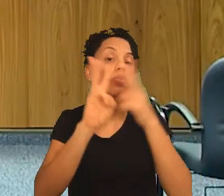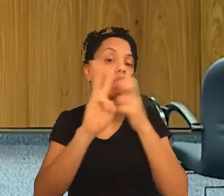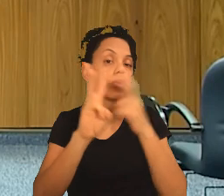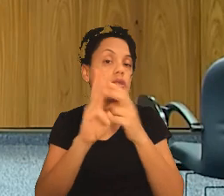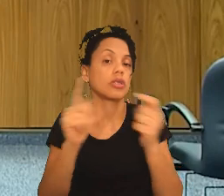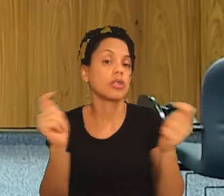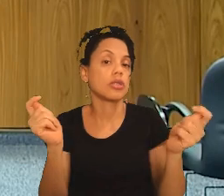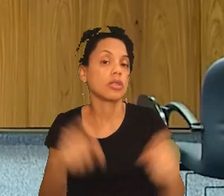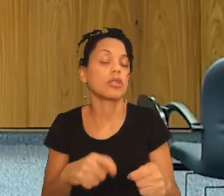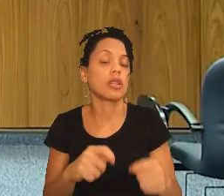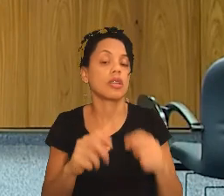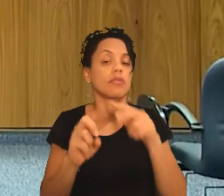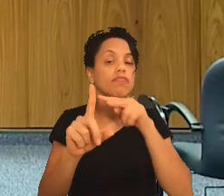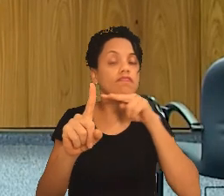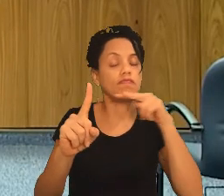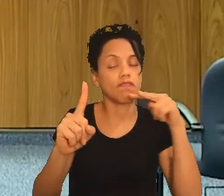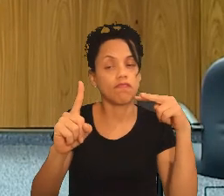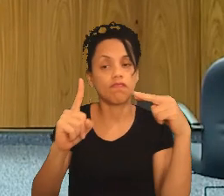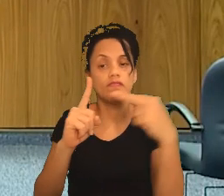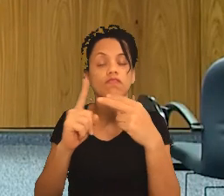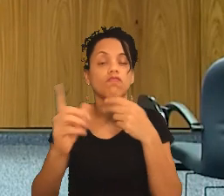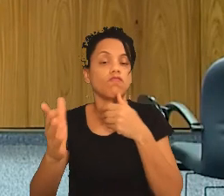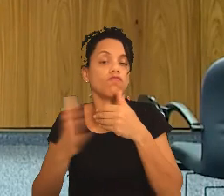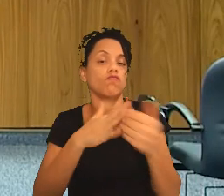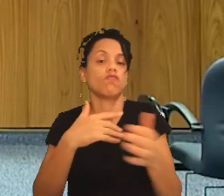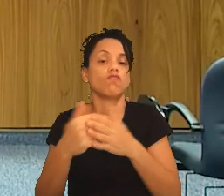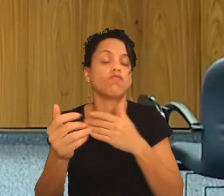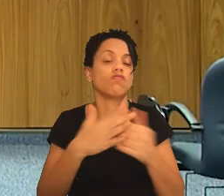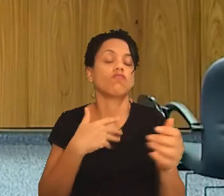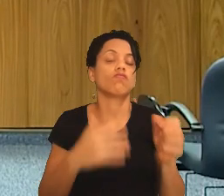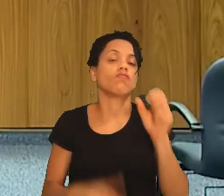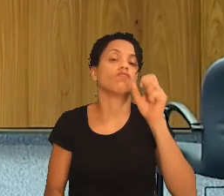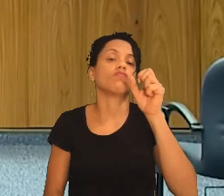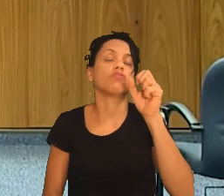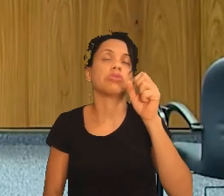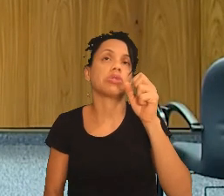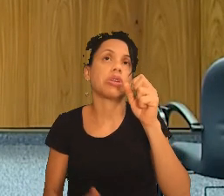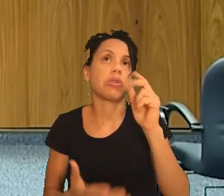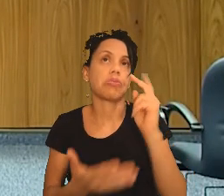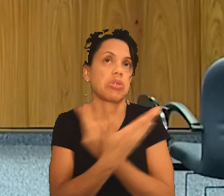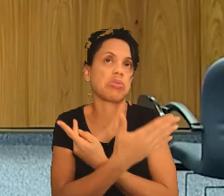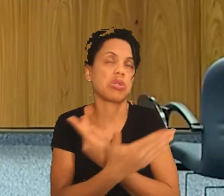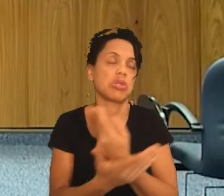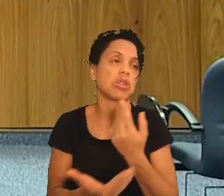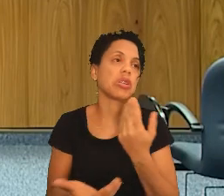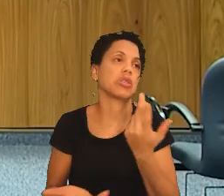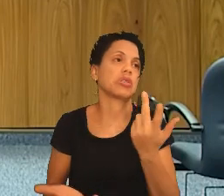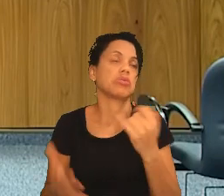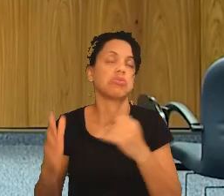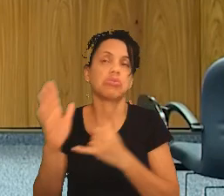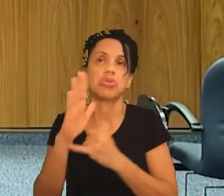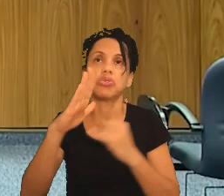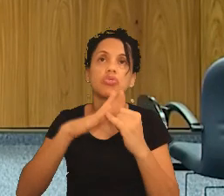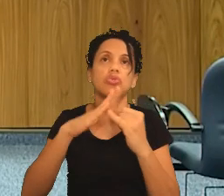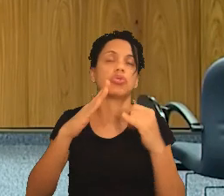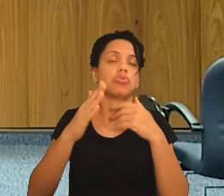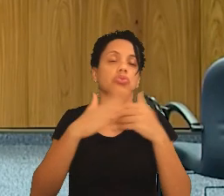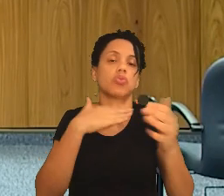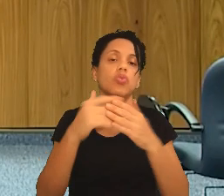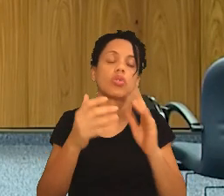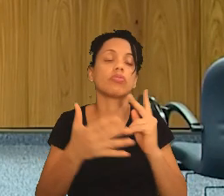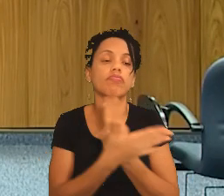gente, nos nossos processos, tente pensar e imaginar e garantir que os